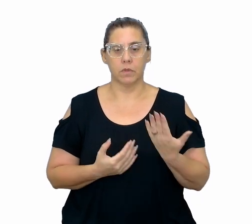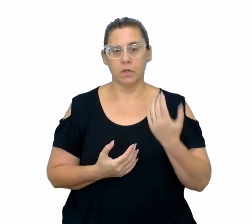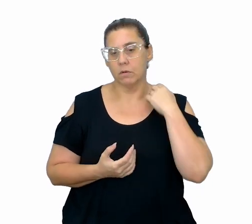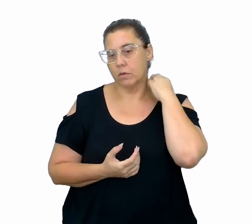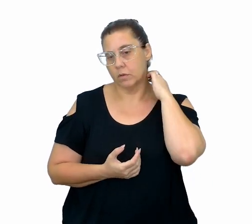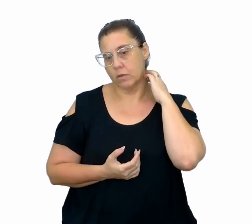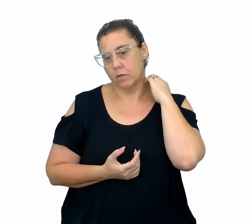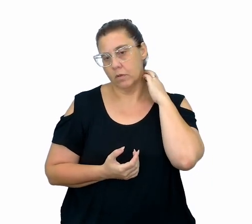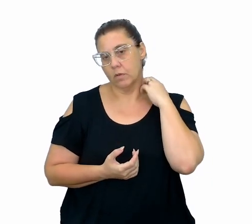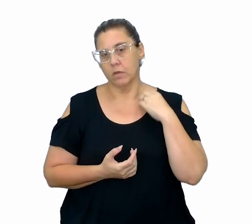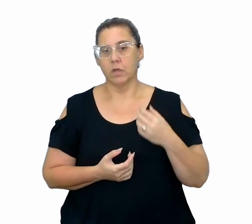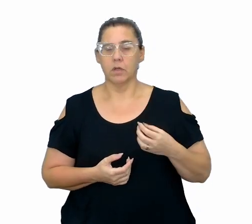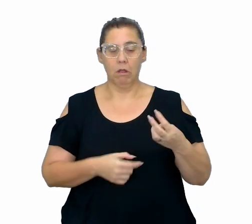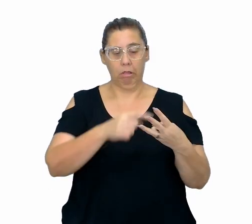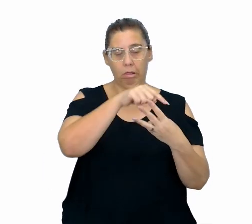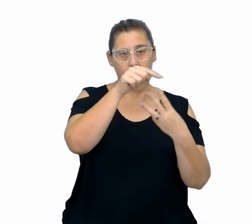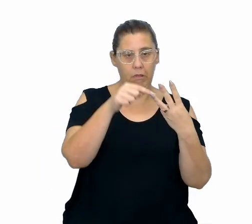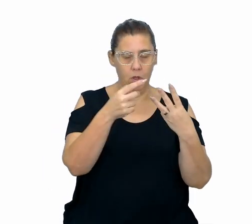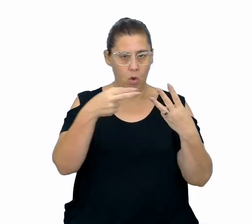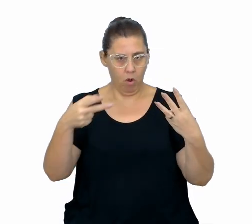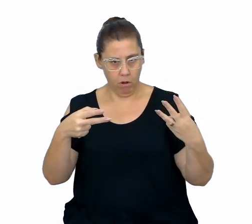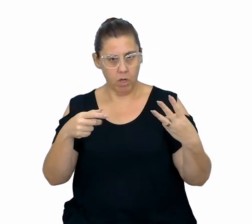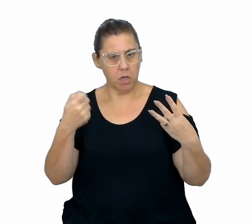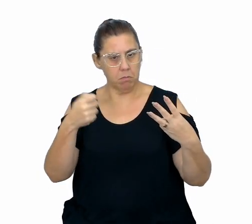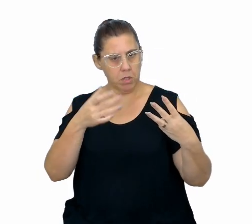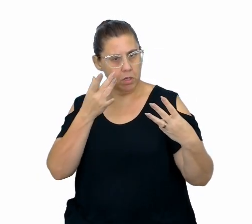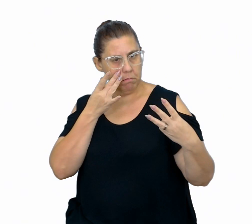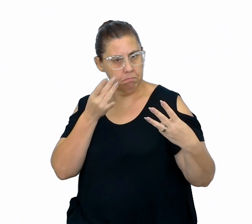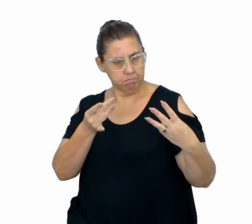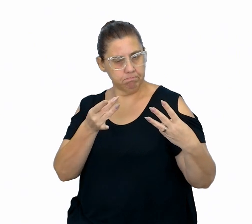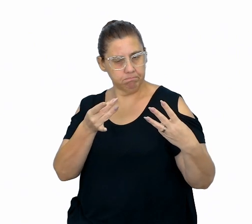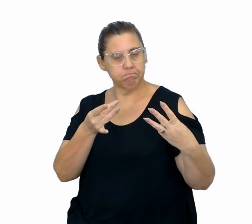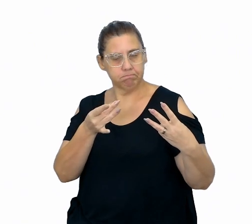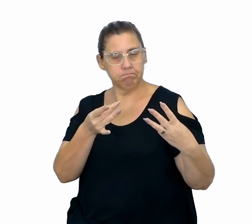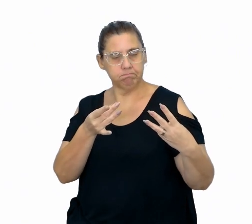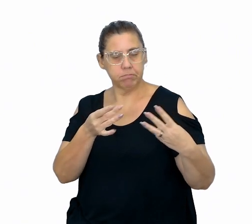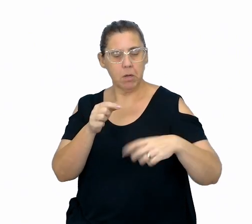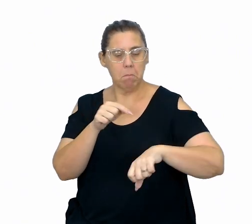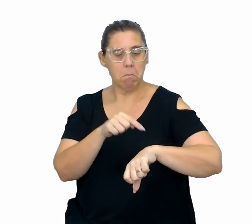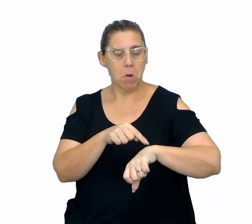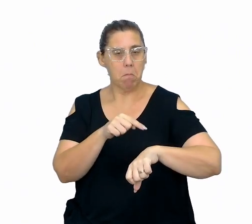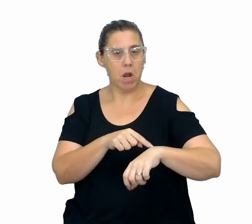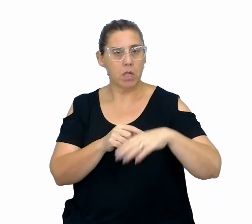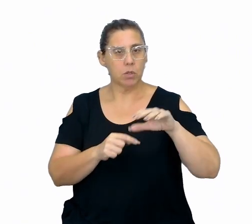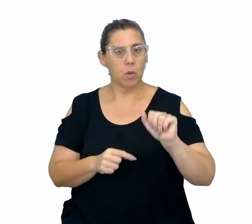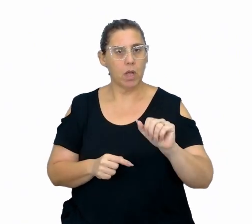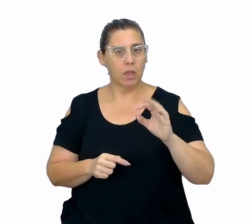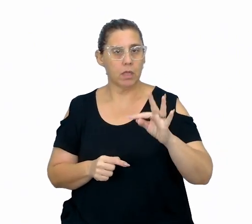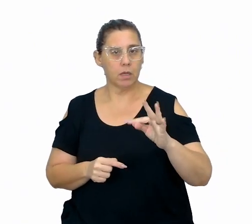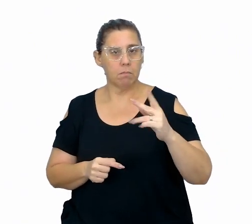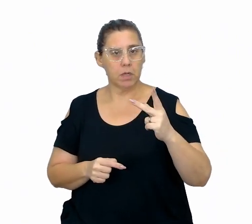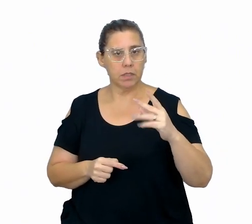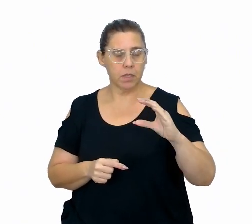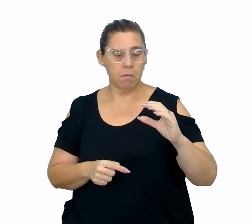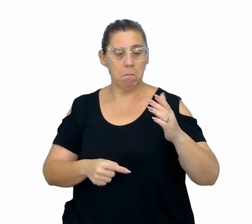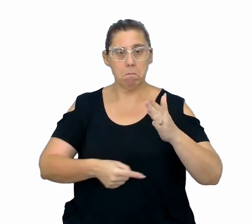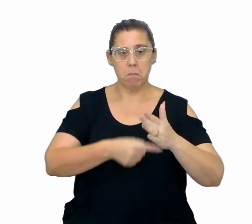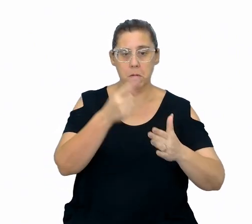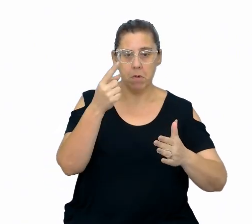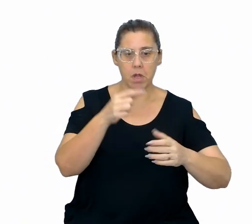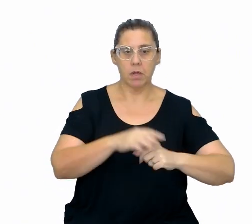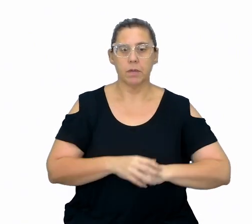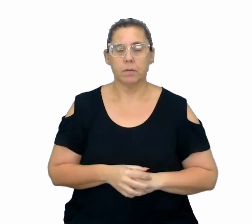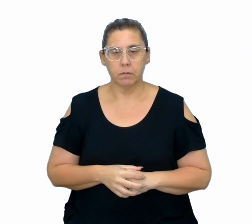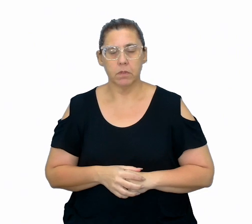Basicamente, há 3 aspectos que merecem ser foco de atenção nos momentos de ATPC. Em primeiro lugar,